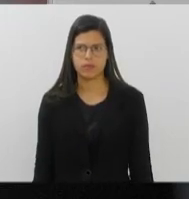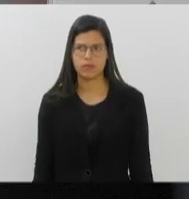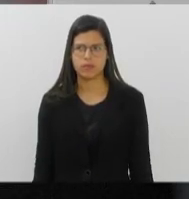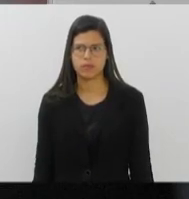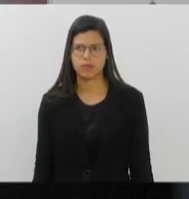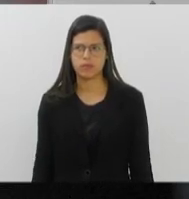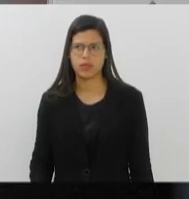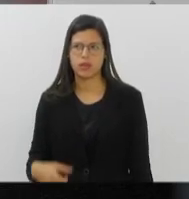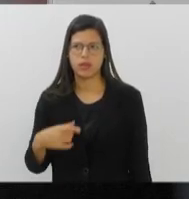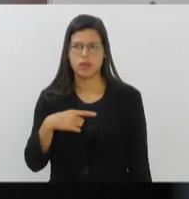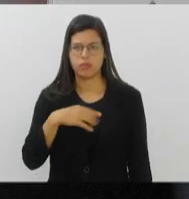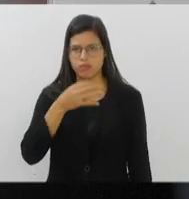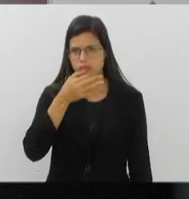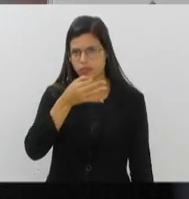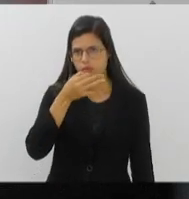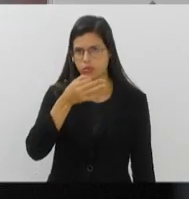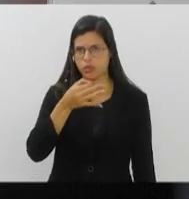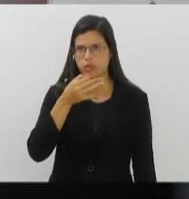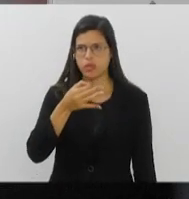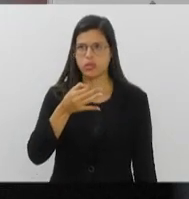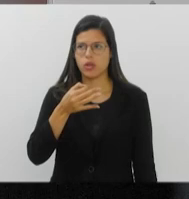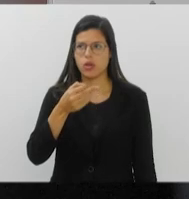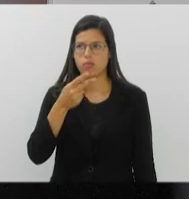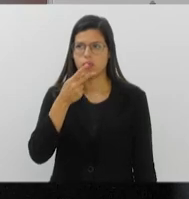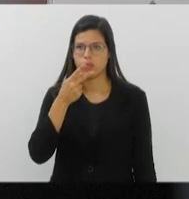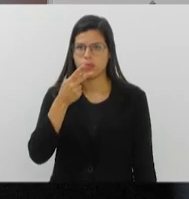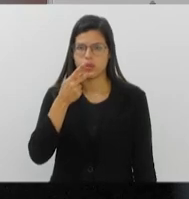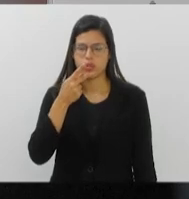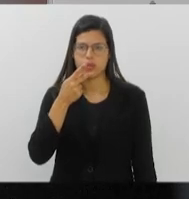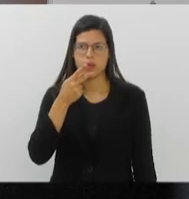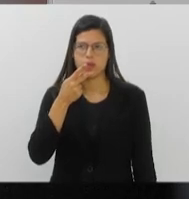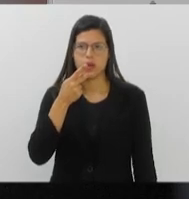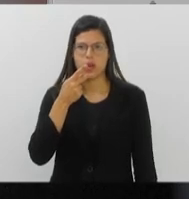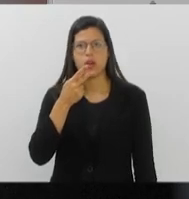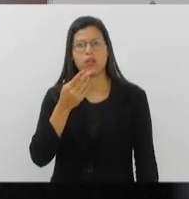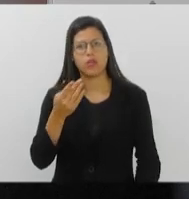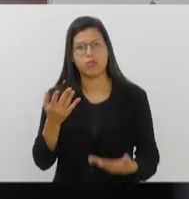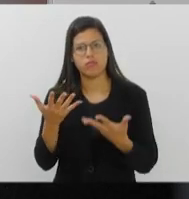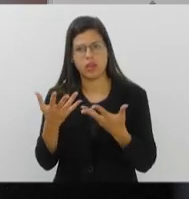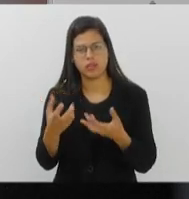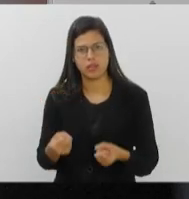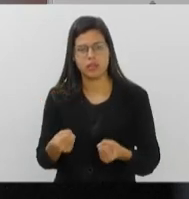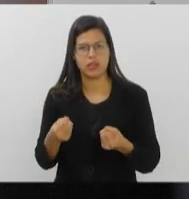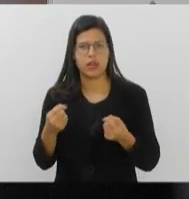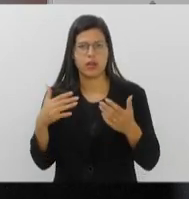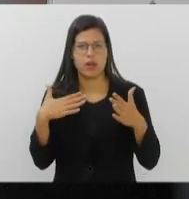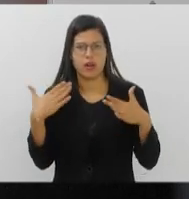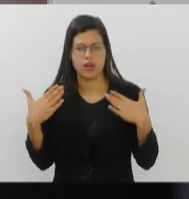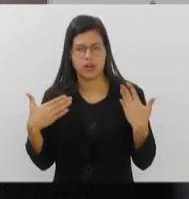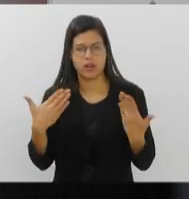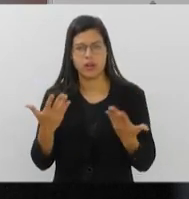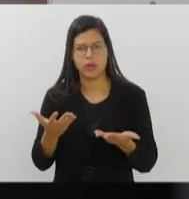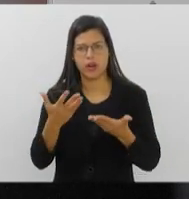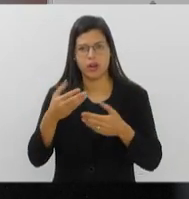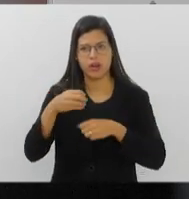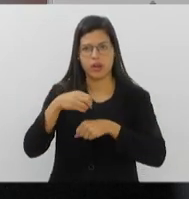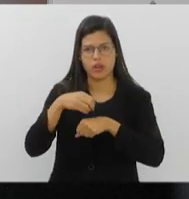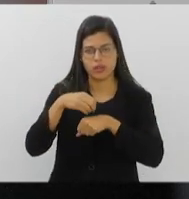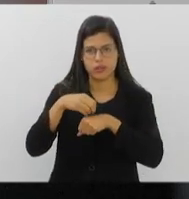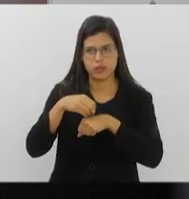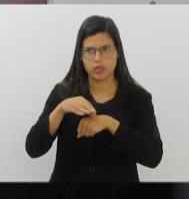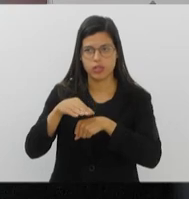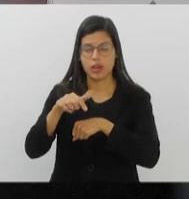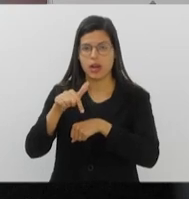Tendo uma sugestão que me foi dada, e eu acolho com muita alegria, eu gostaria de indicar a